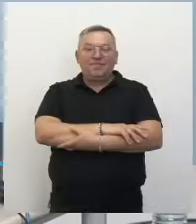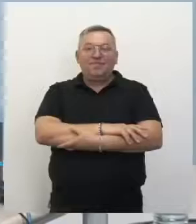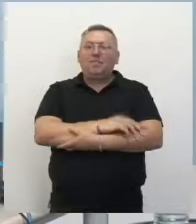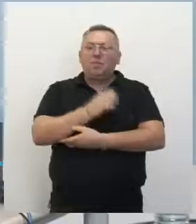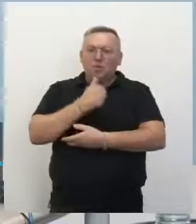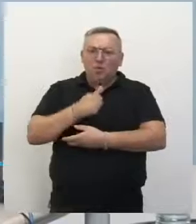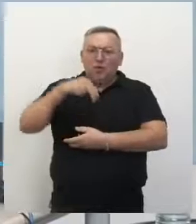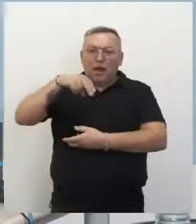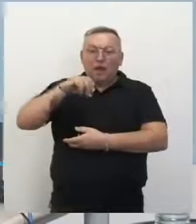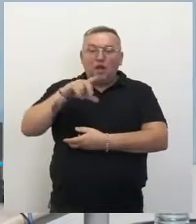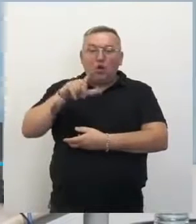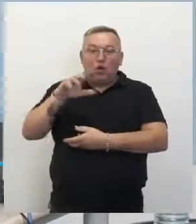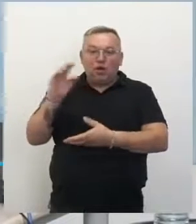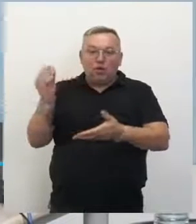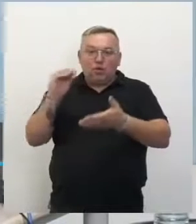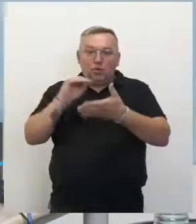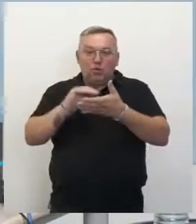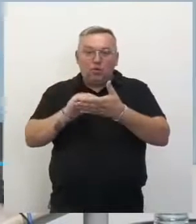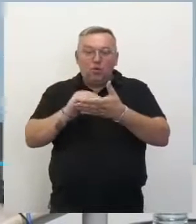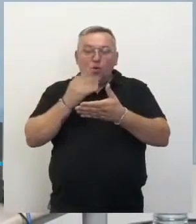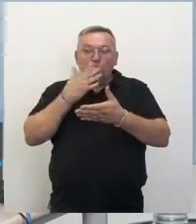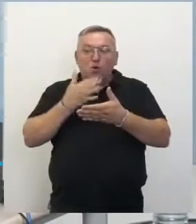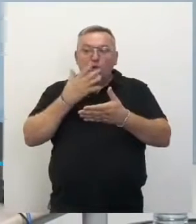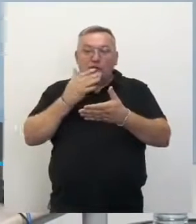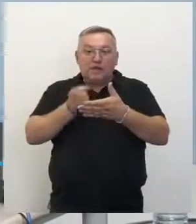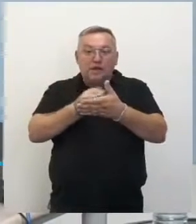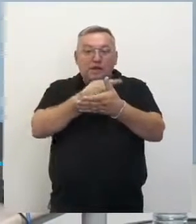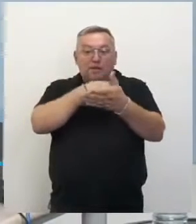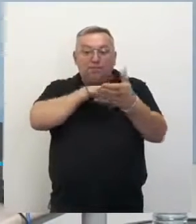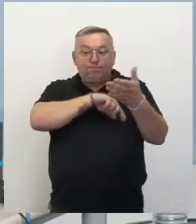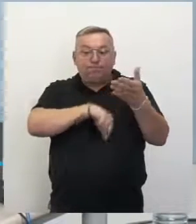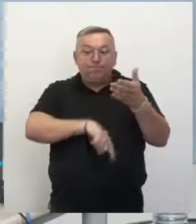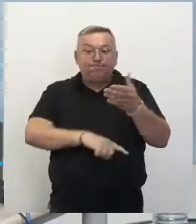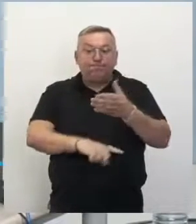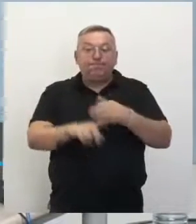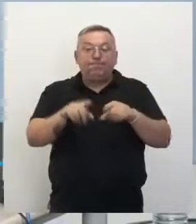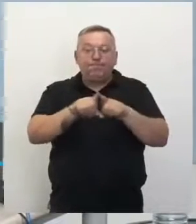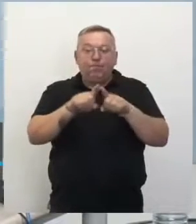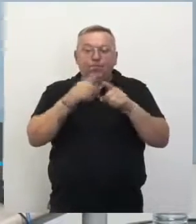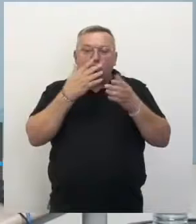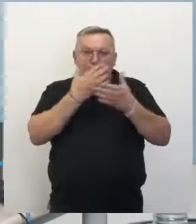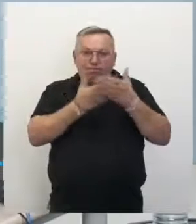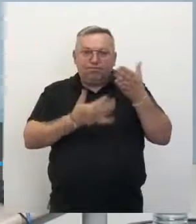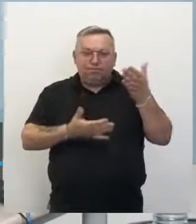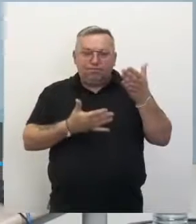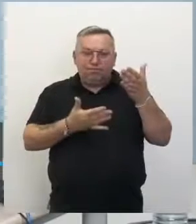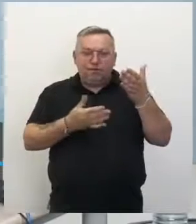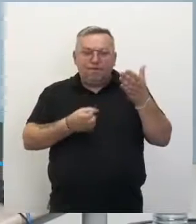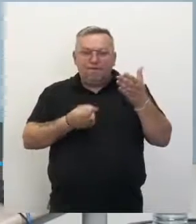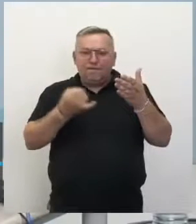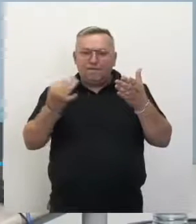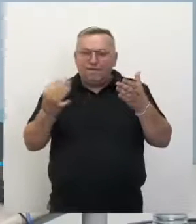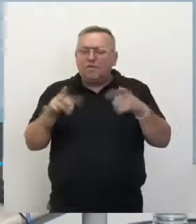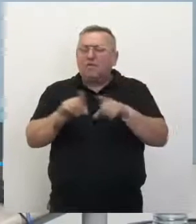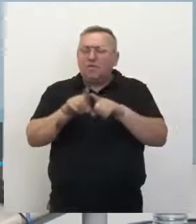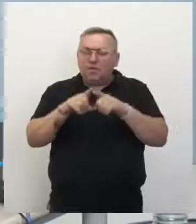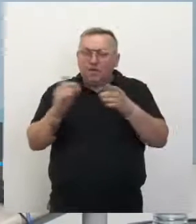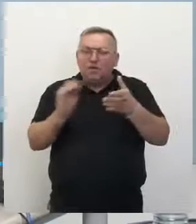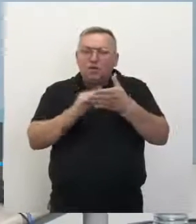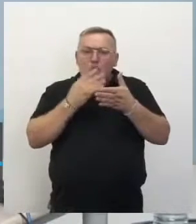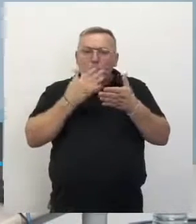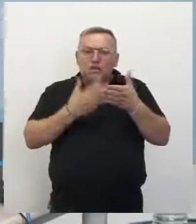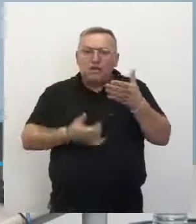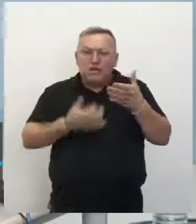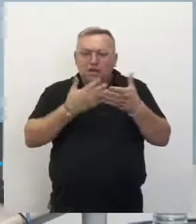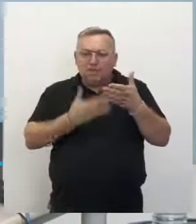Muito bem, Nicole colocou aqui através da corrente sanguínea, foi acompanhada por vários também que colocaram pelo sangue, né, nessa linha da